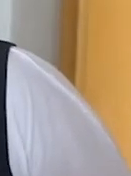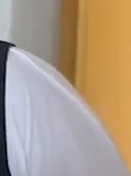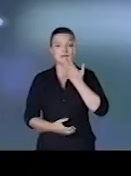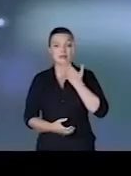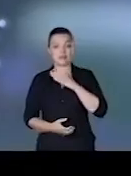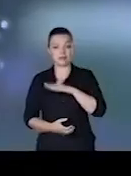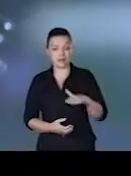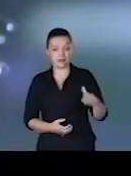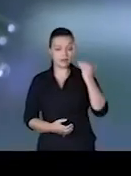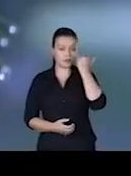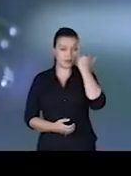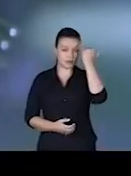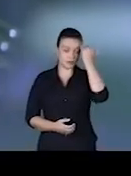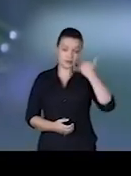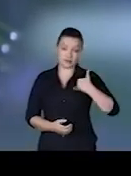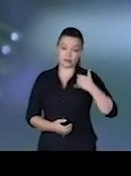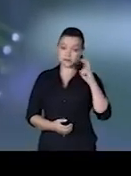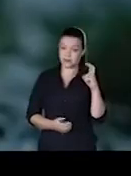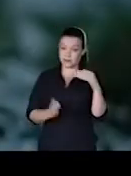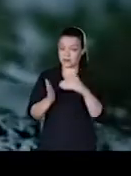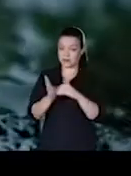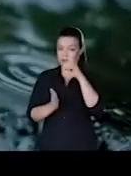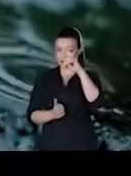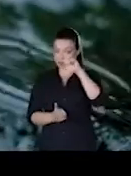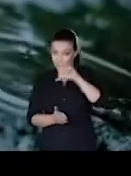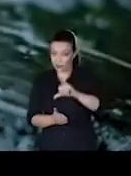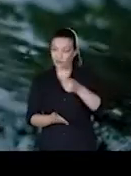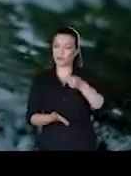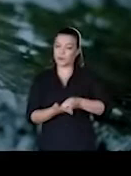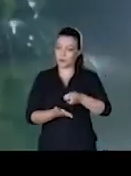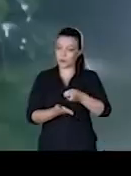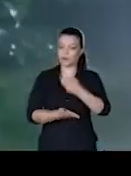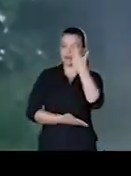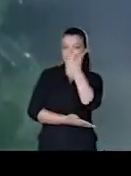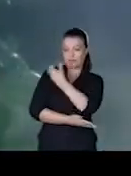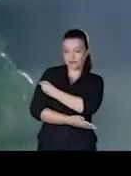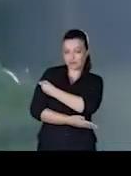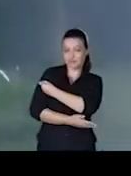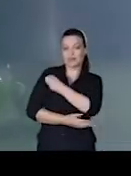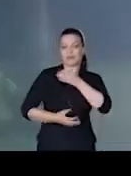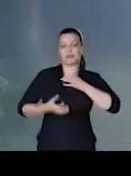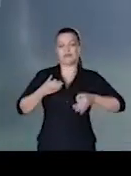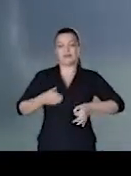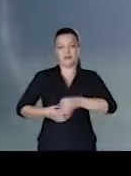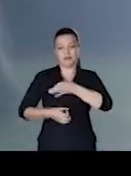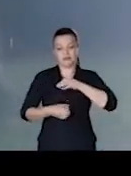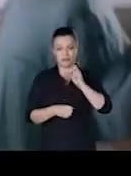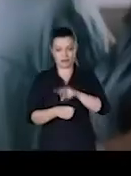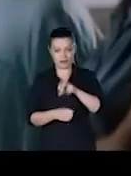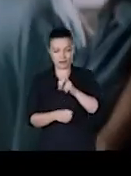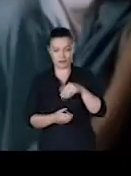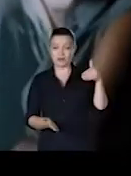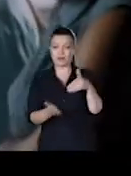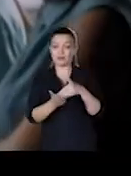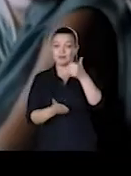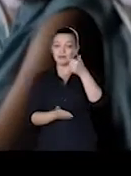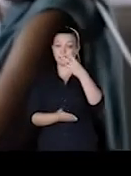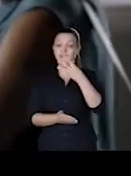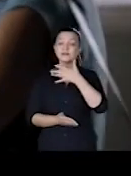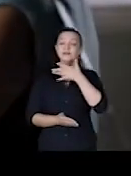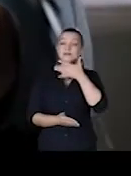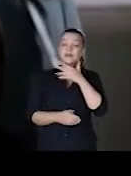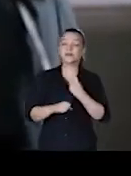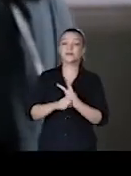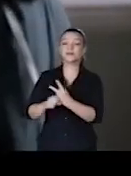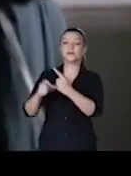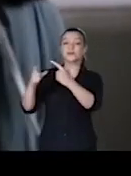antes para que não fique a campanha prossegue até o dia treze de março dando oportunidade para que todos atualizem se encontra o